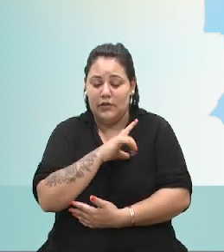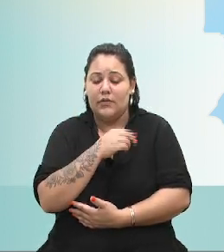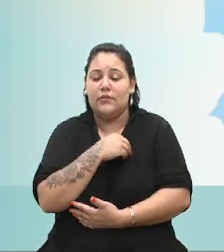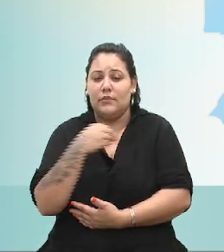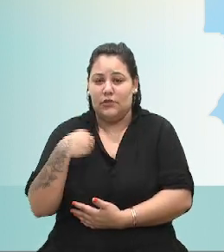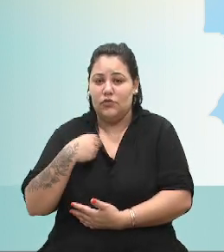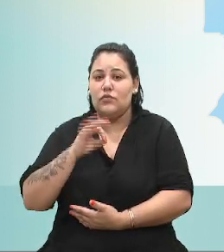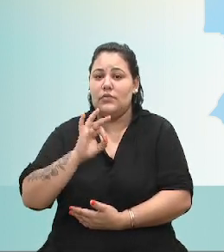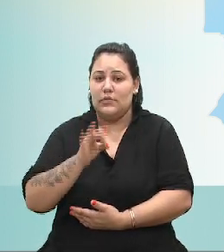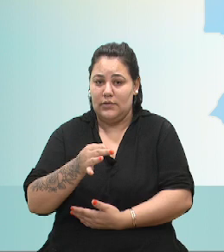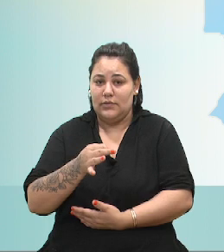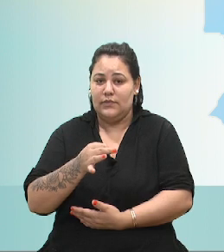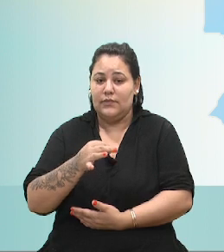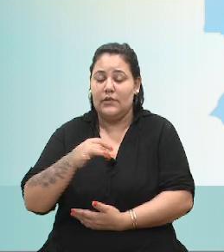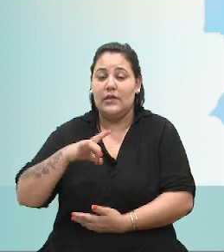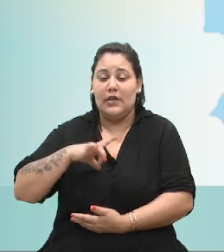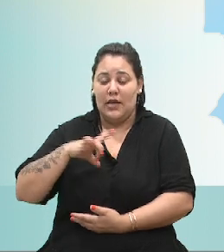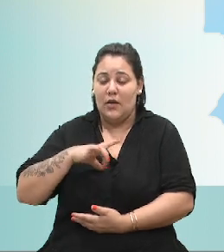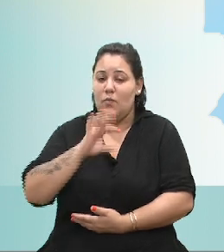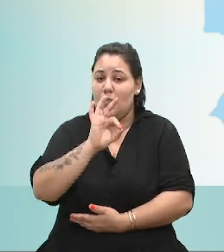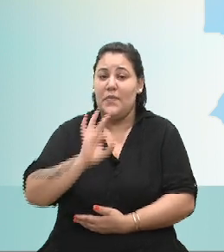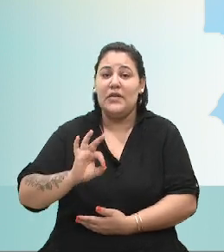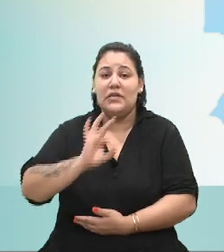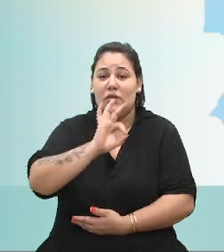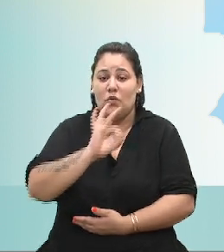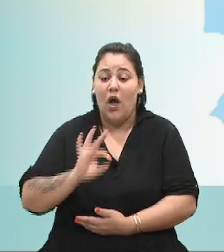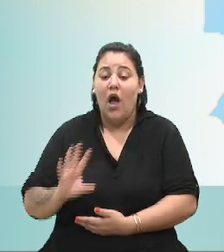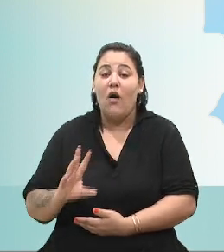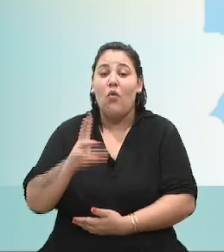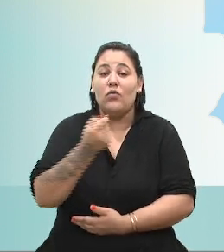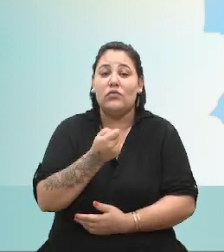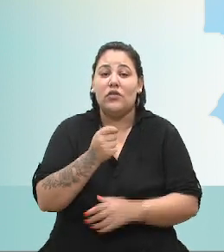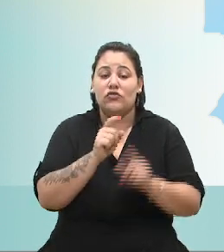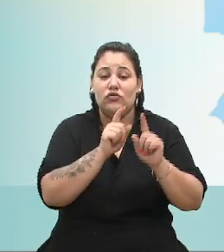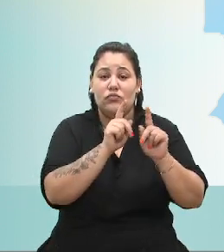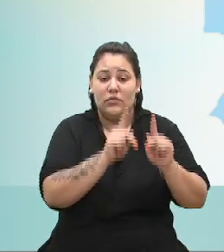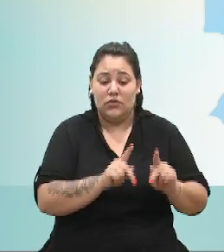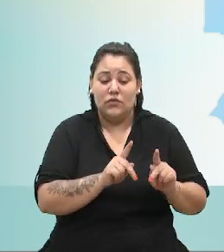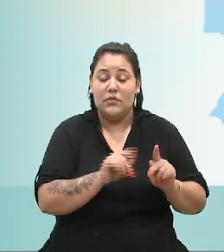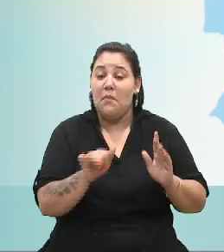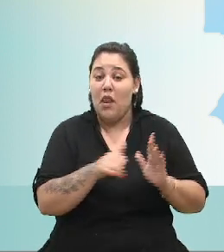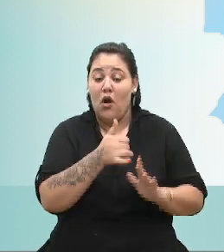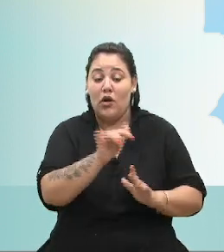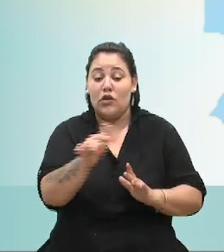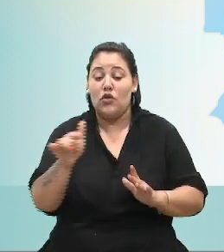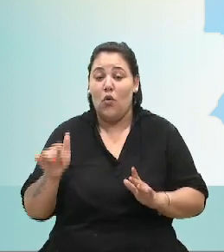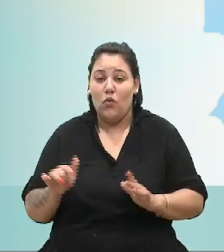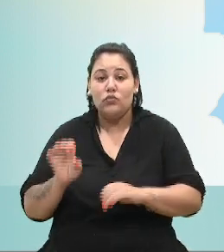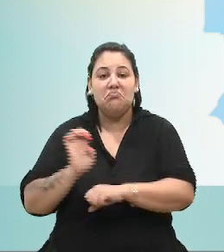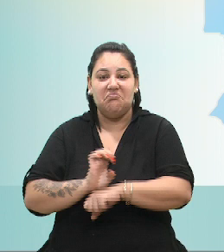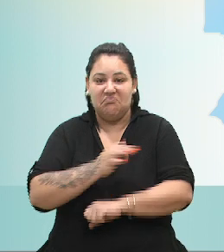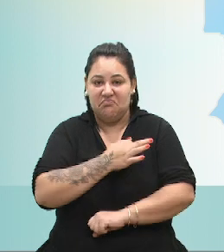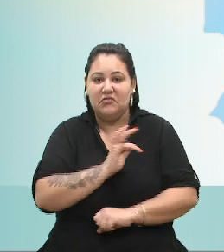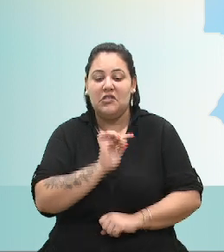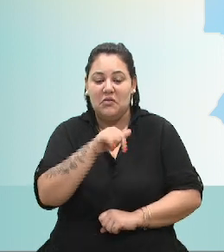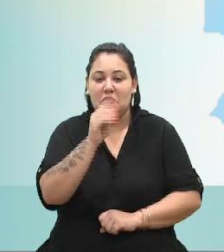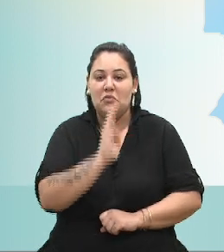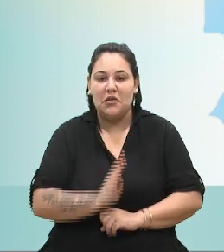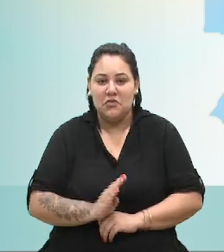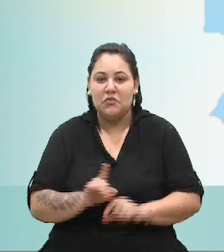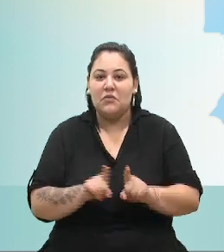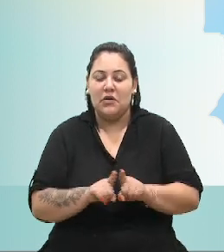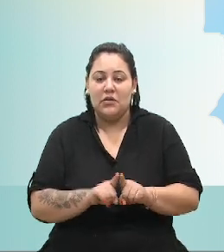uma percentual de médicos até muito melhor que outros estados da federação. Porque no Brasil, só